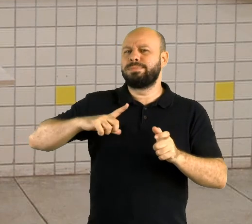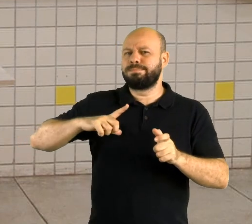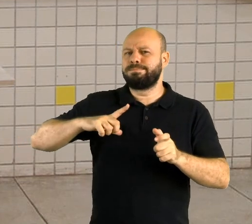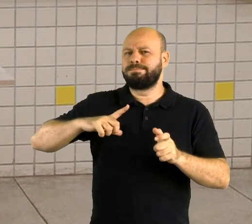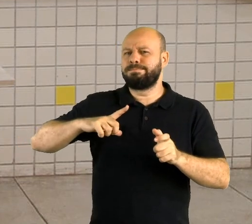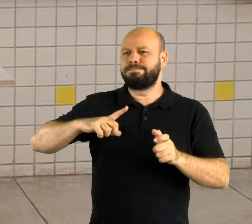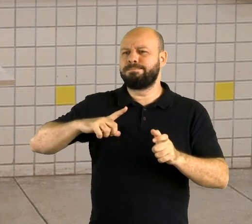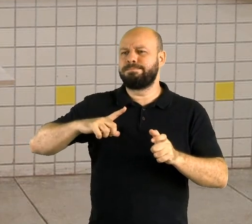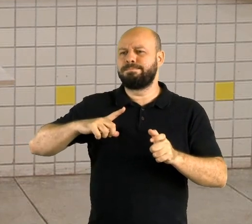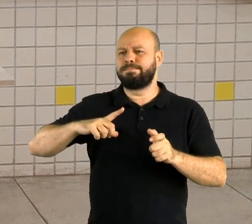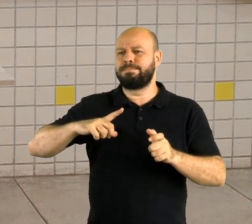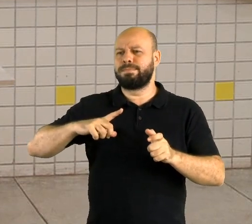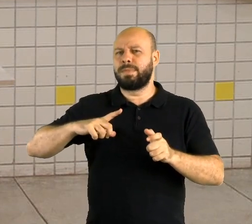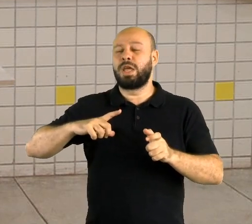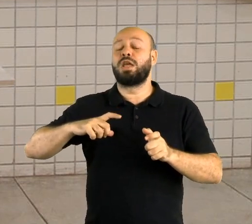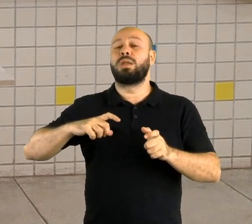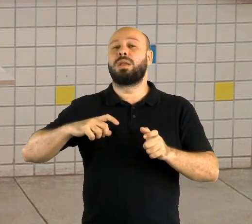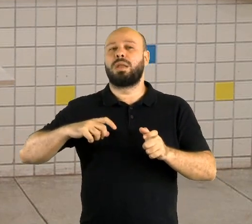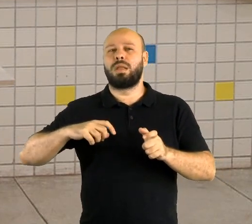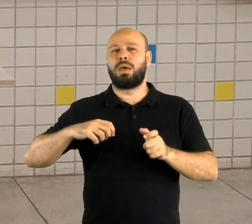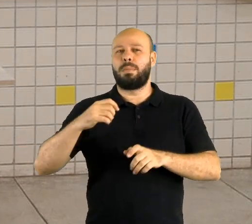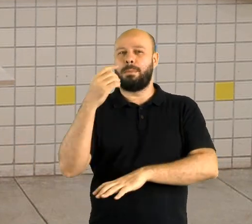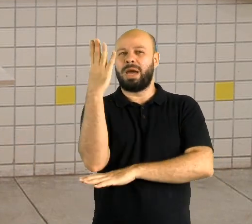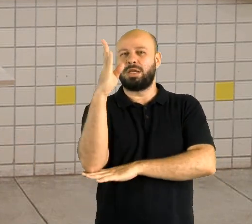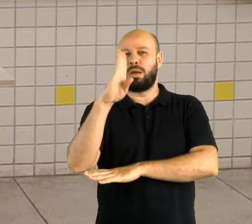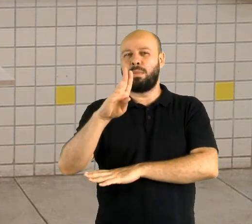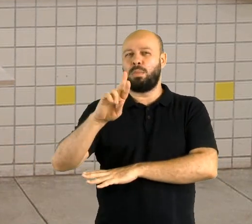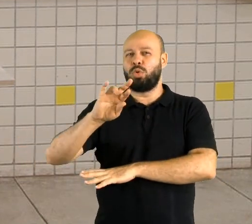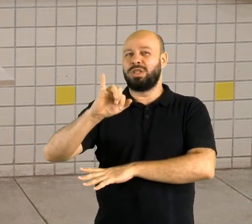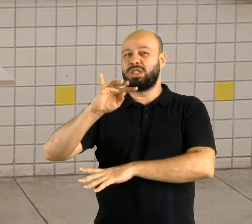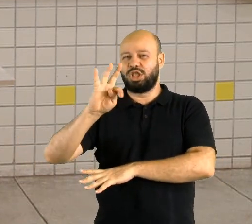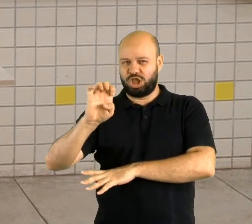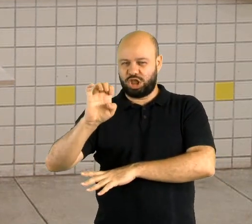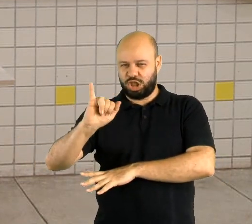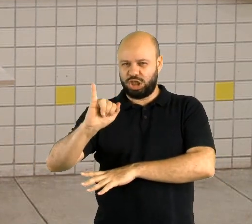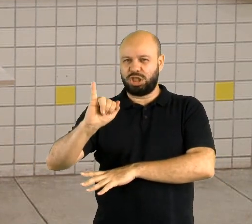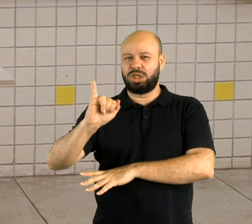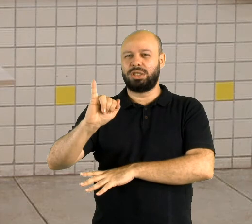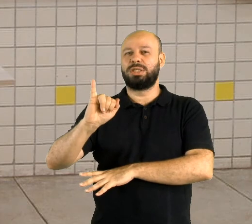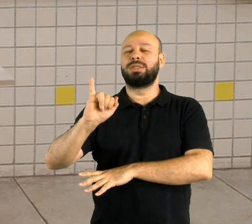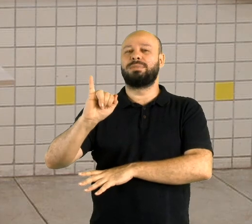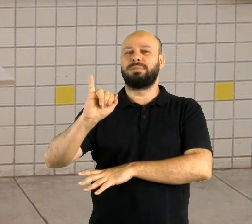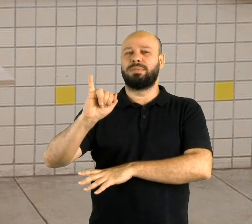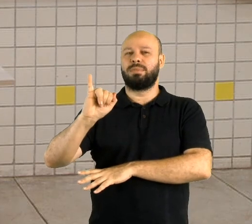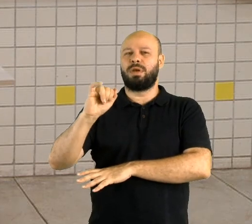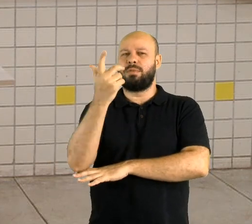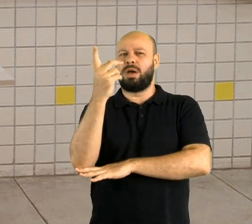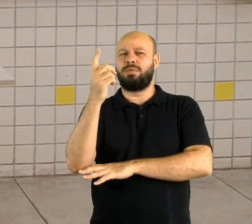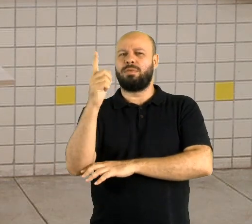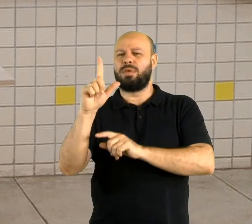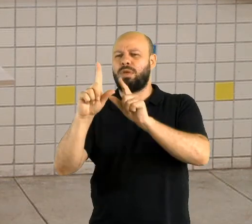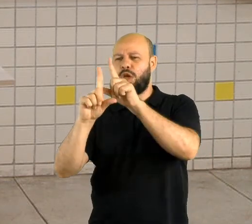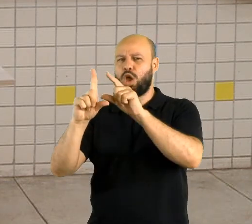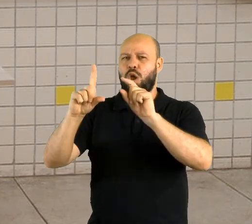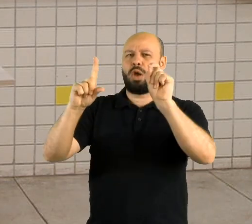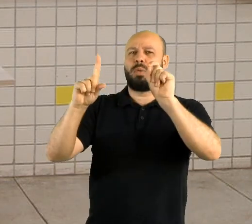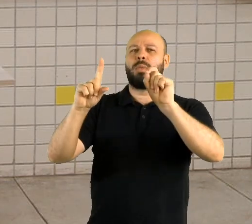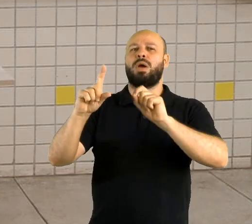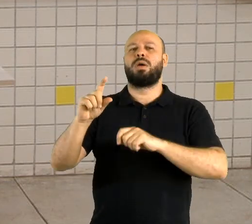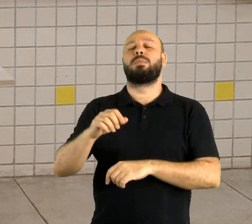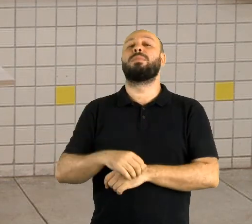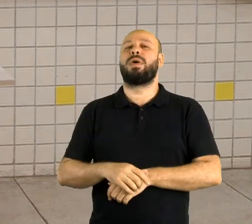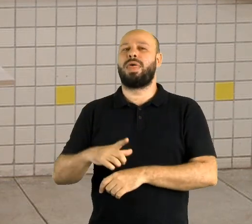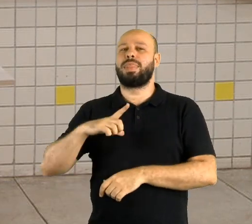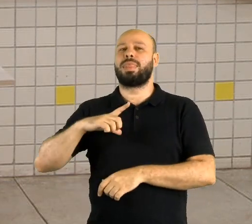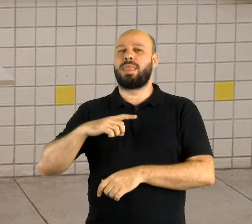pé de buriti, palmeira de buriti, tem vereda e, consequentemente,